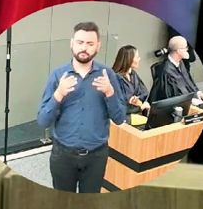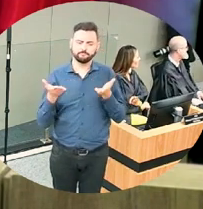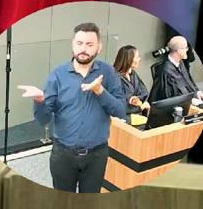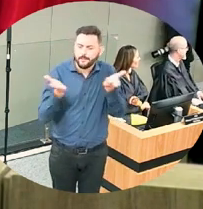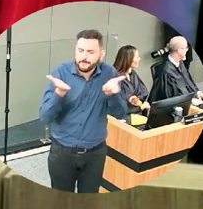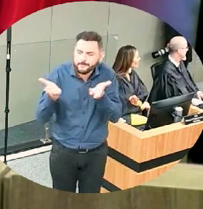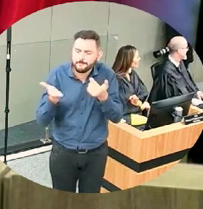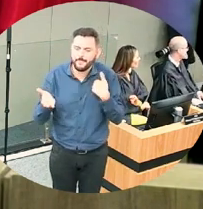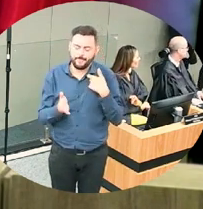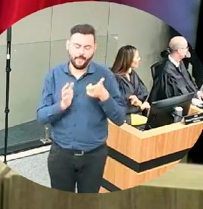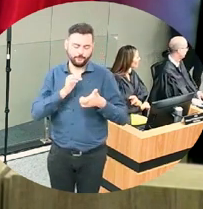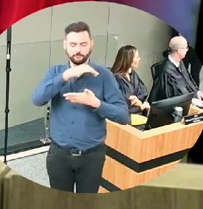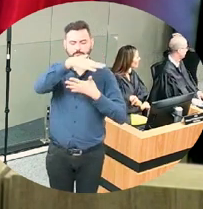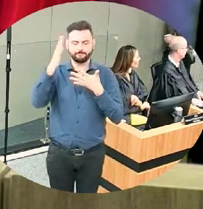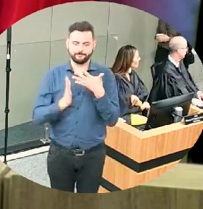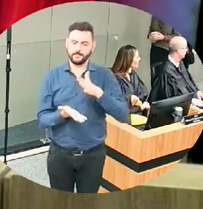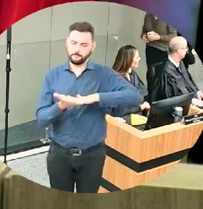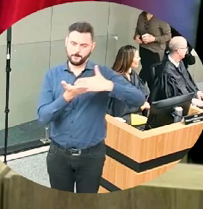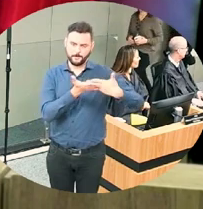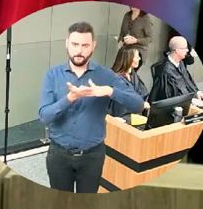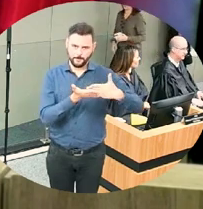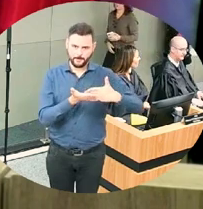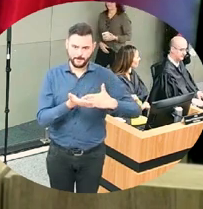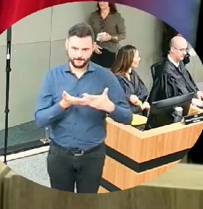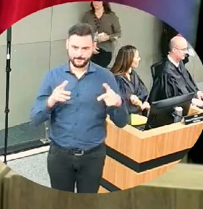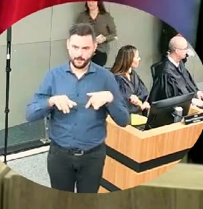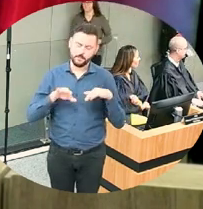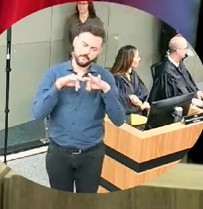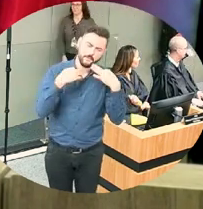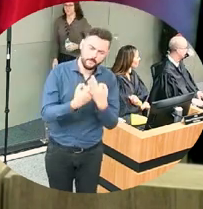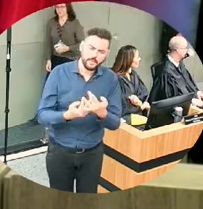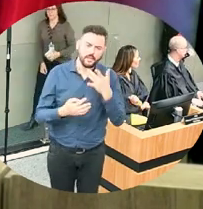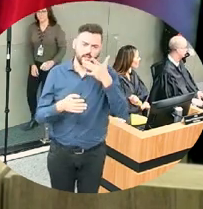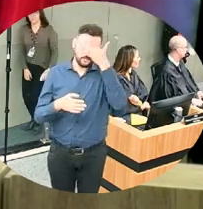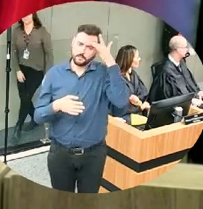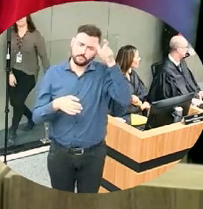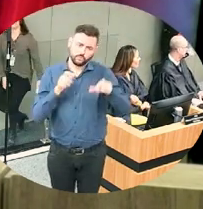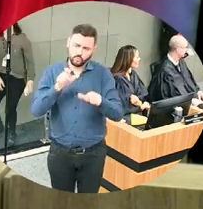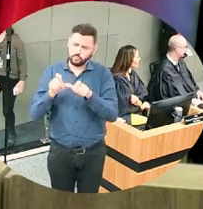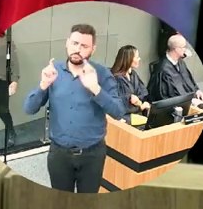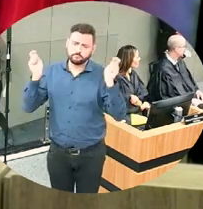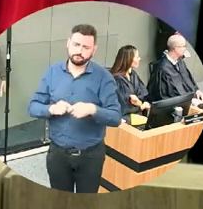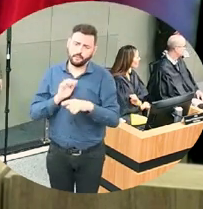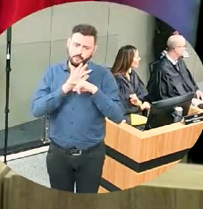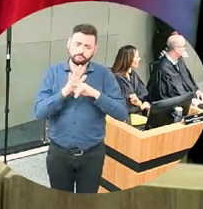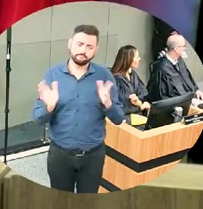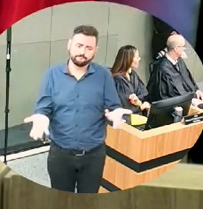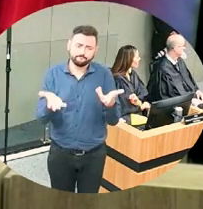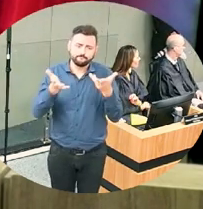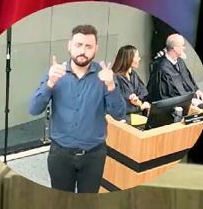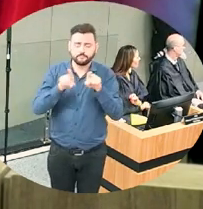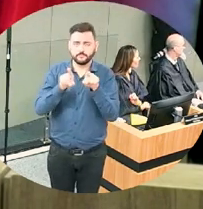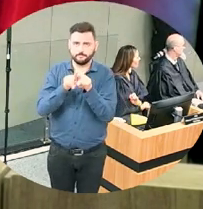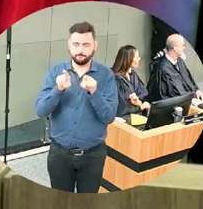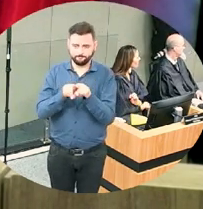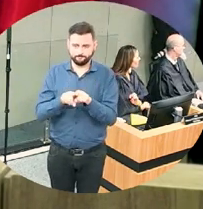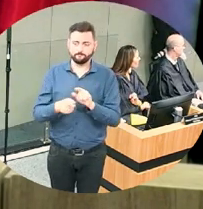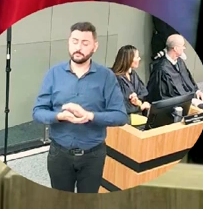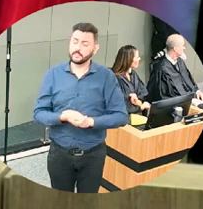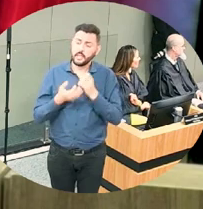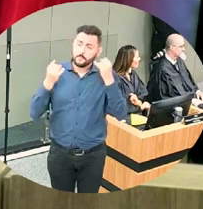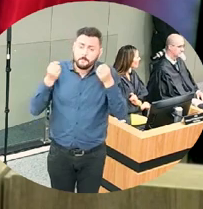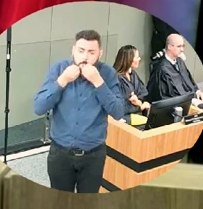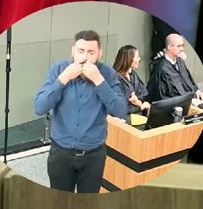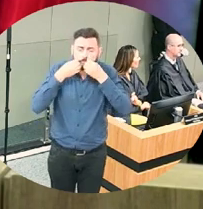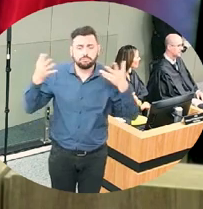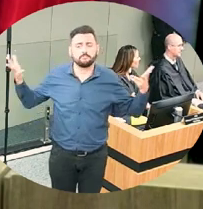com a tradução paraa língua brasileira de sinais familiares e todos que estão conosco é uma grande satisfação est presente em um ato